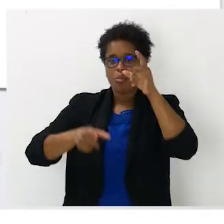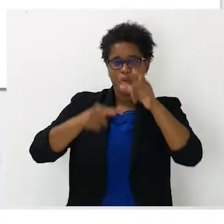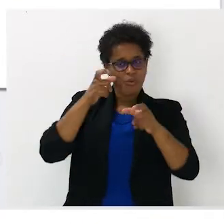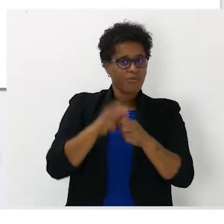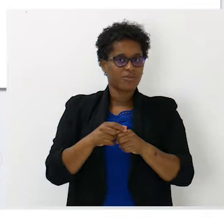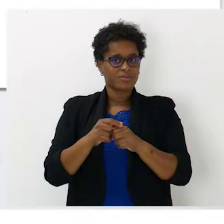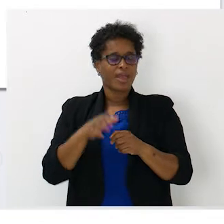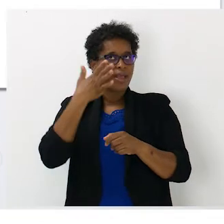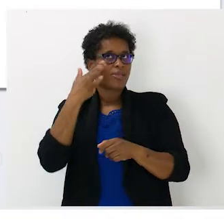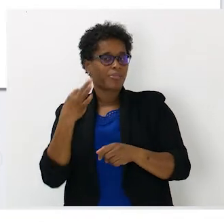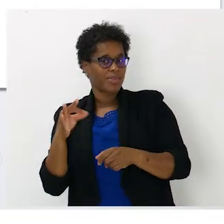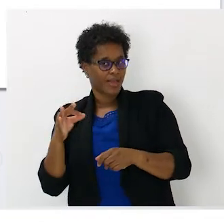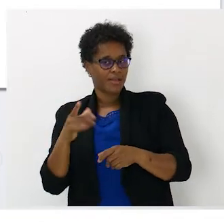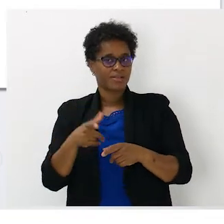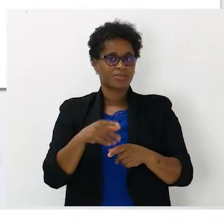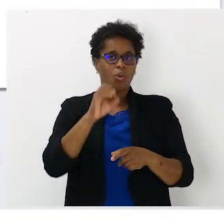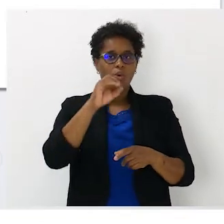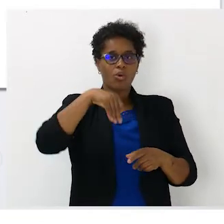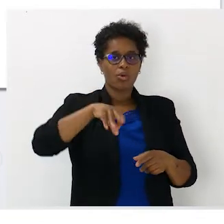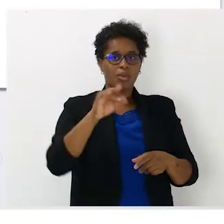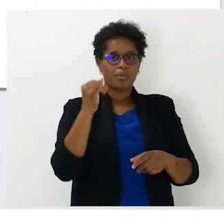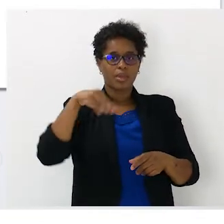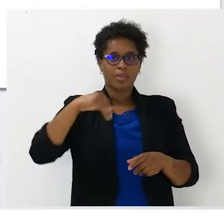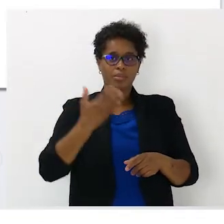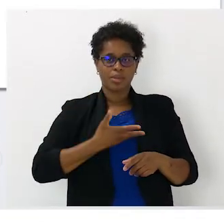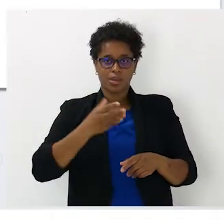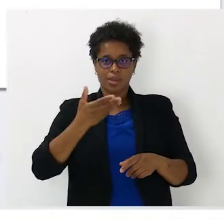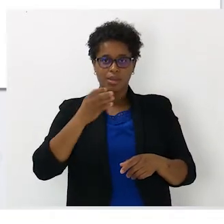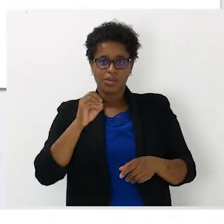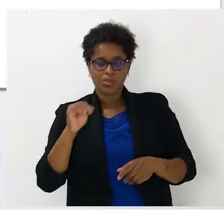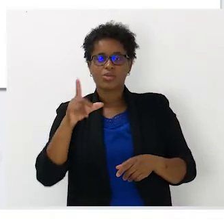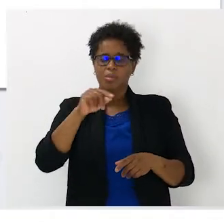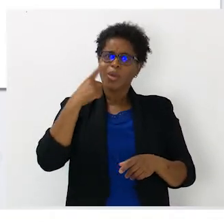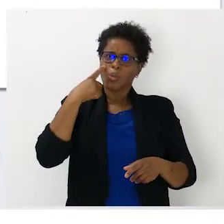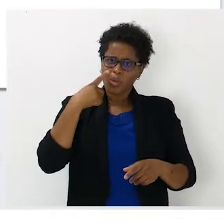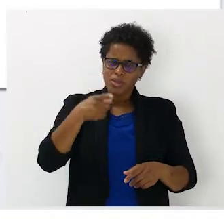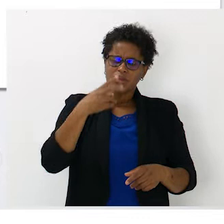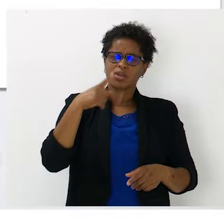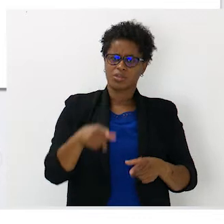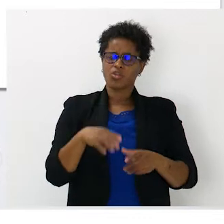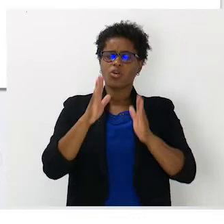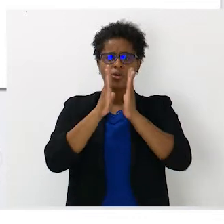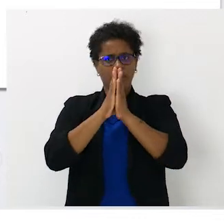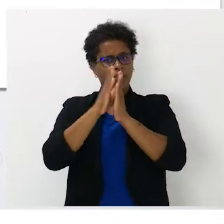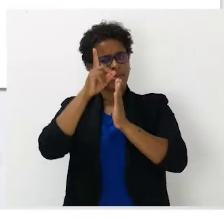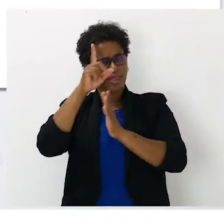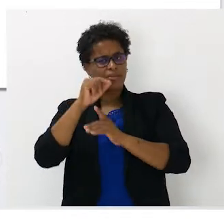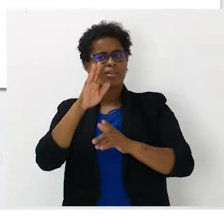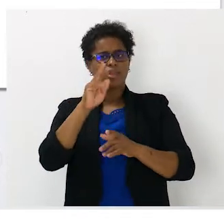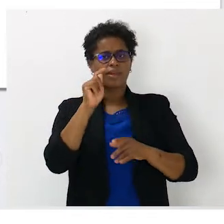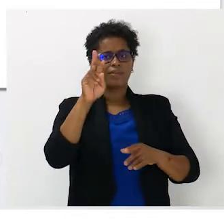em especial dos oprimidos, também conhecida como deusa da fertilidade